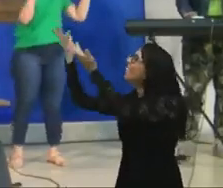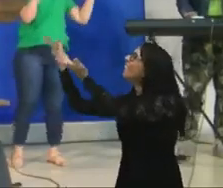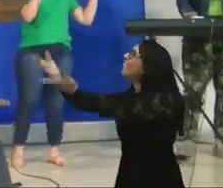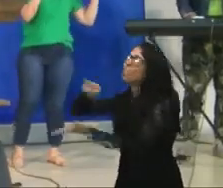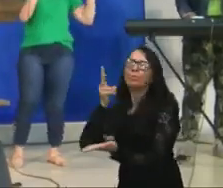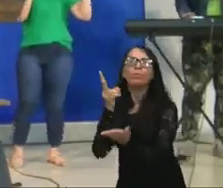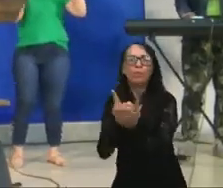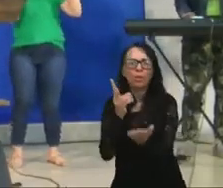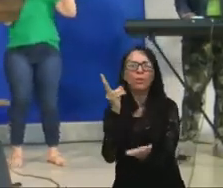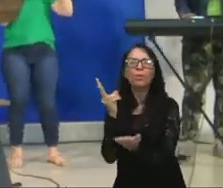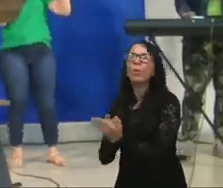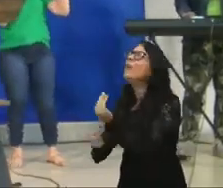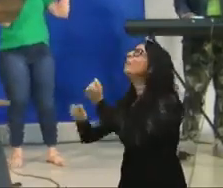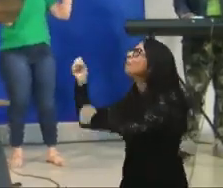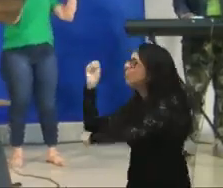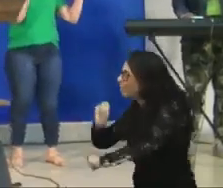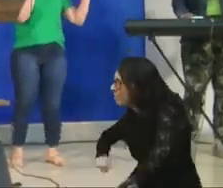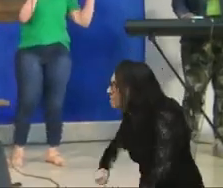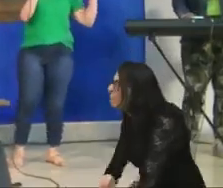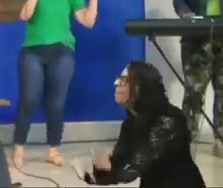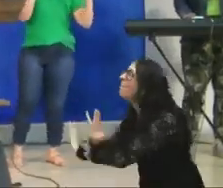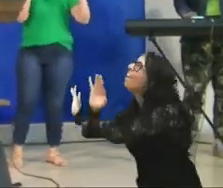louvarei, te